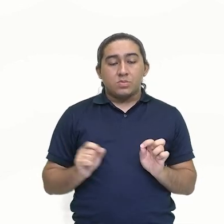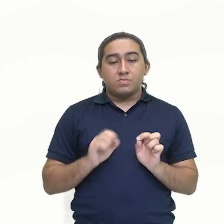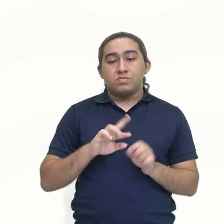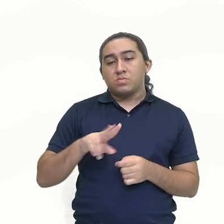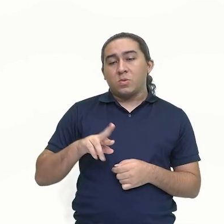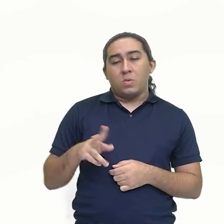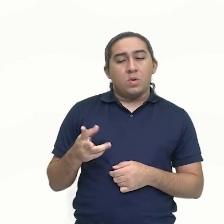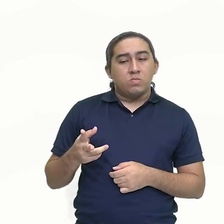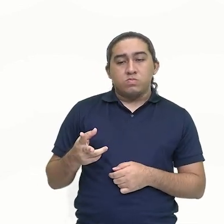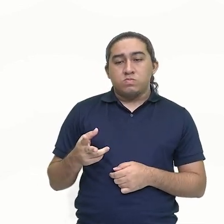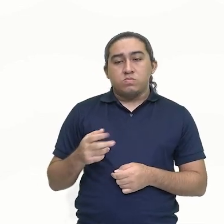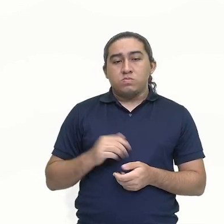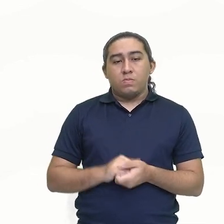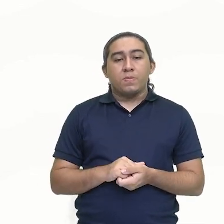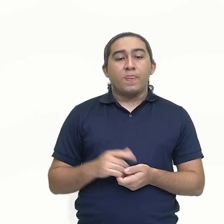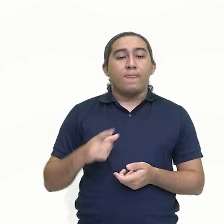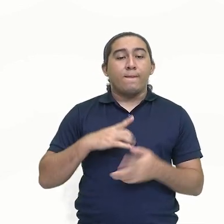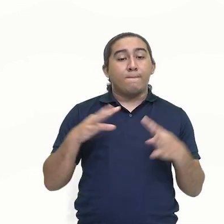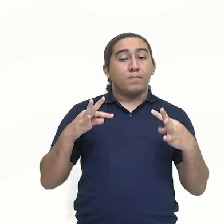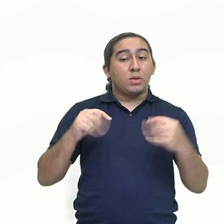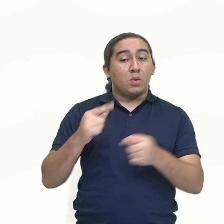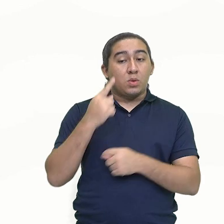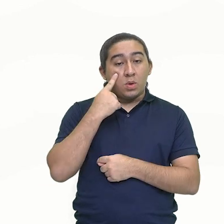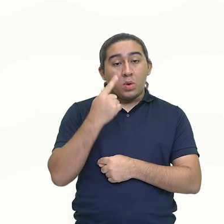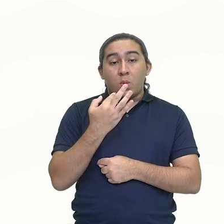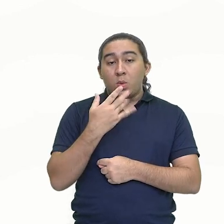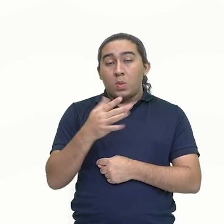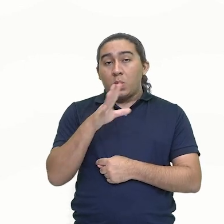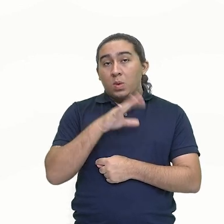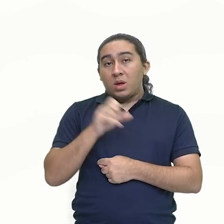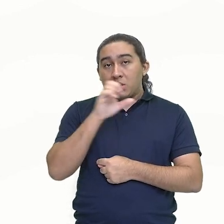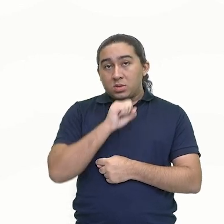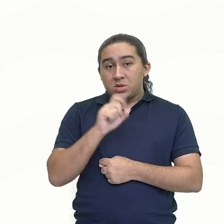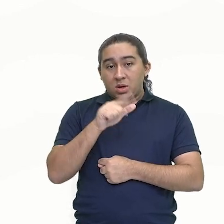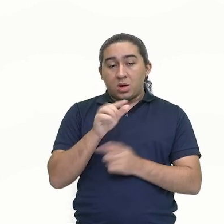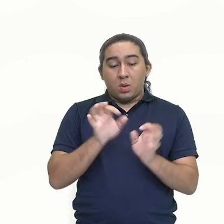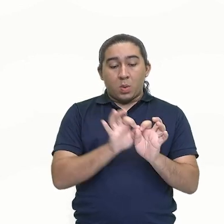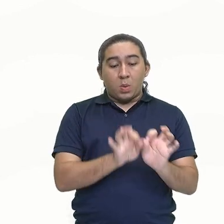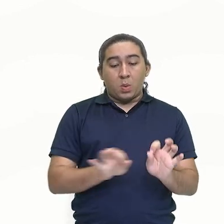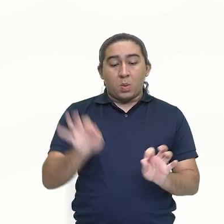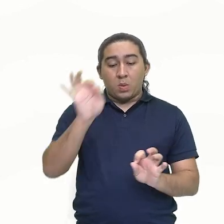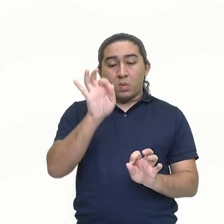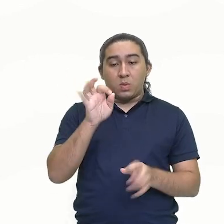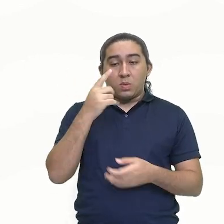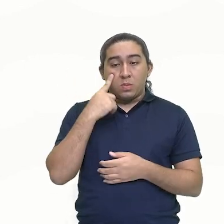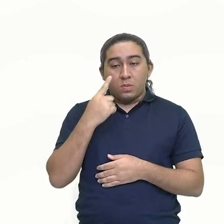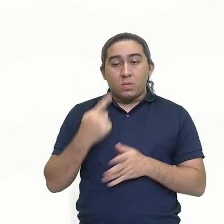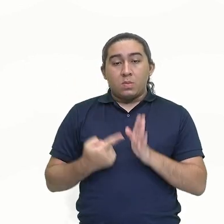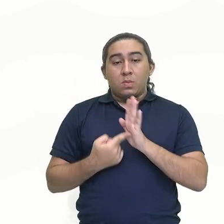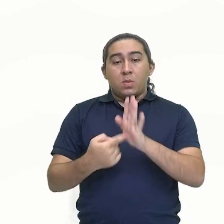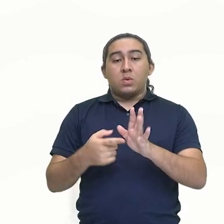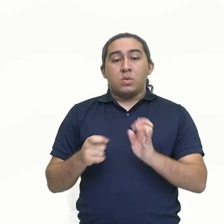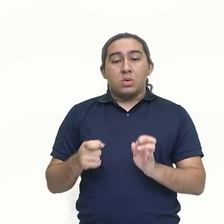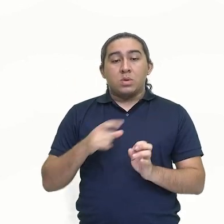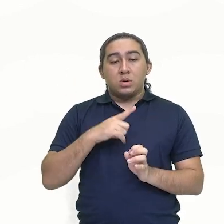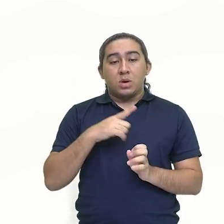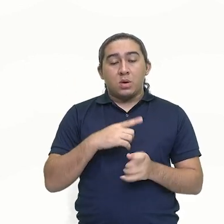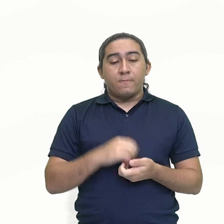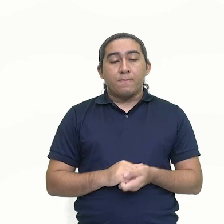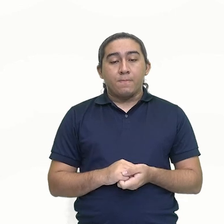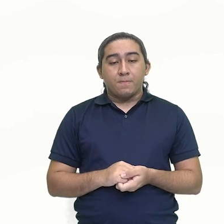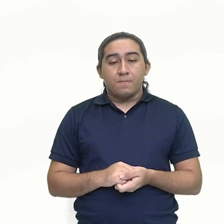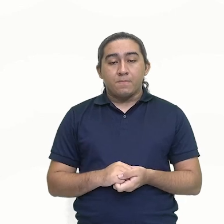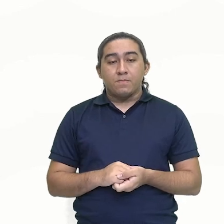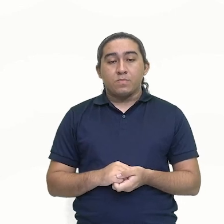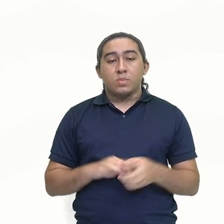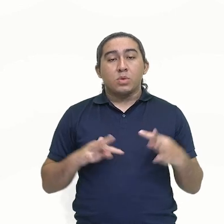é bem assim, né? Tem toda essa situação aqui, ó, que é exatamente a curva que apareceu aqui, que vai puxando